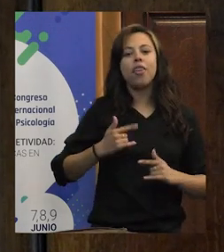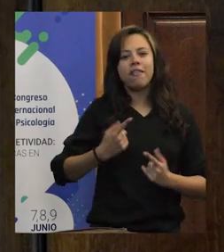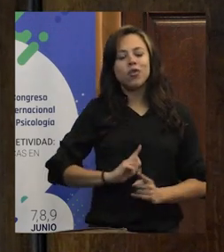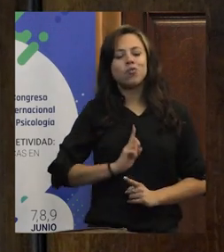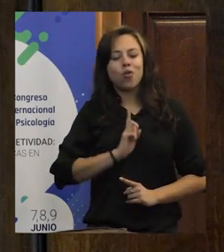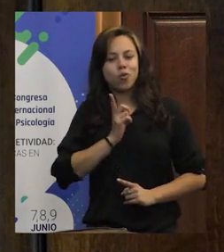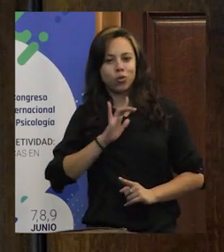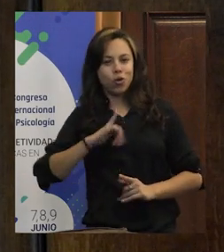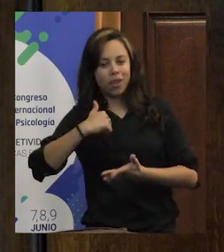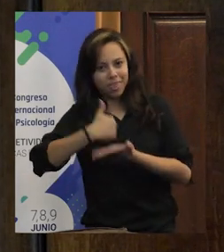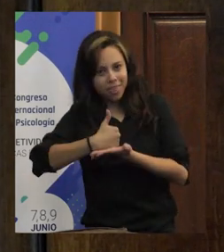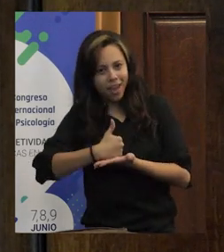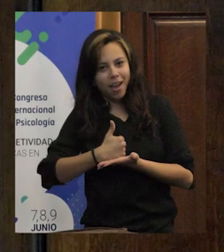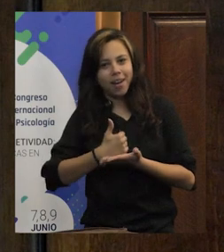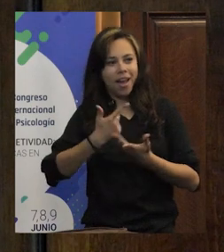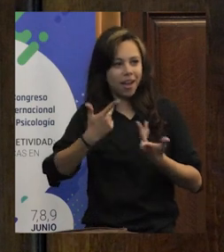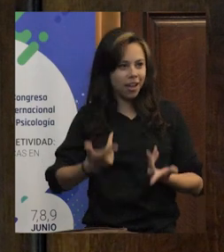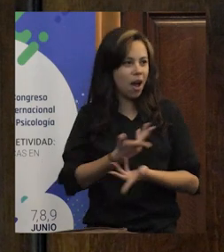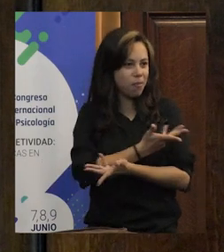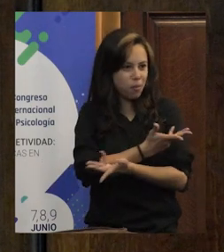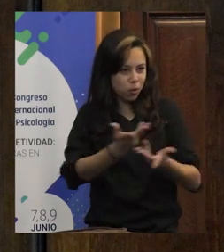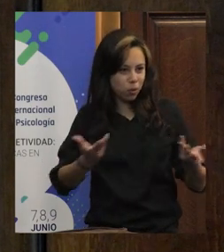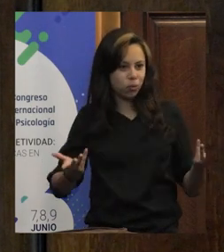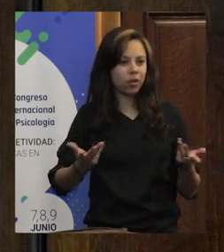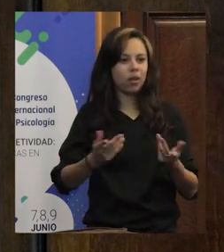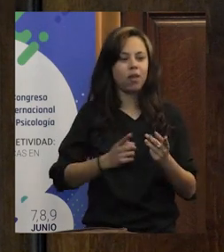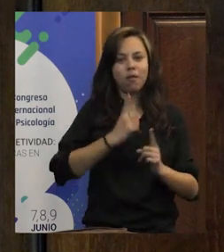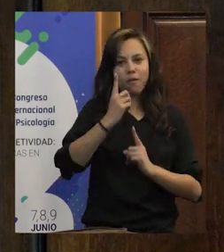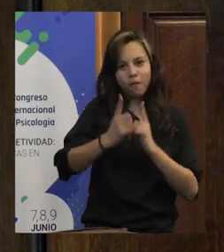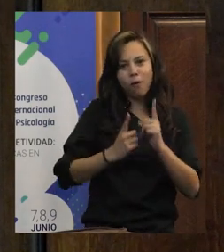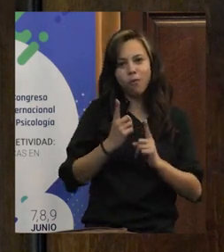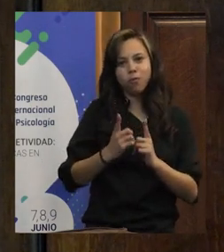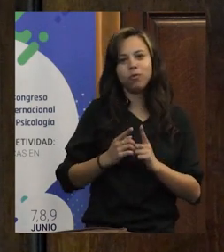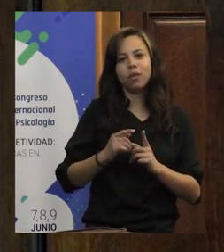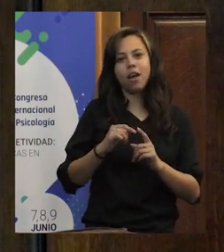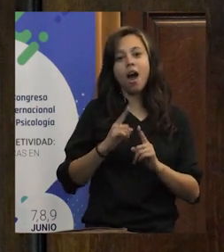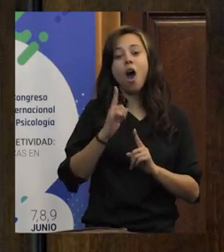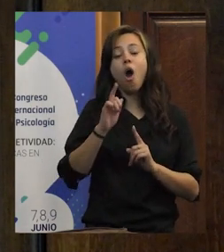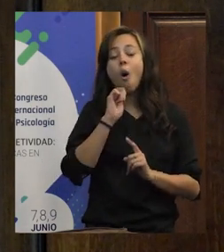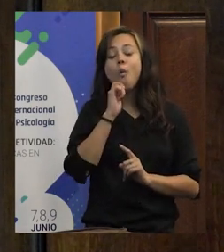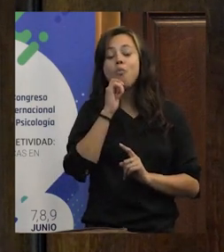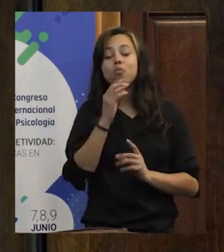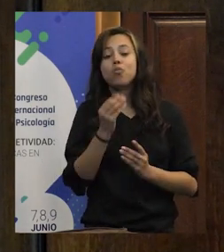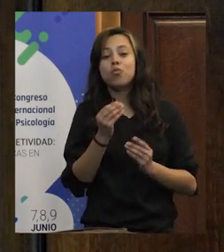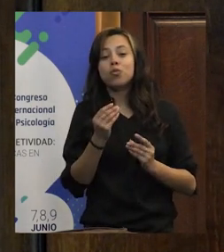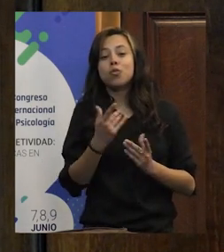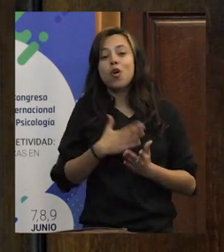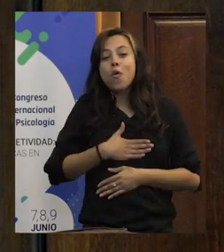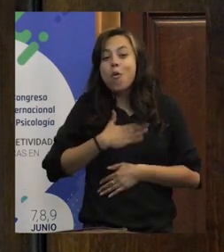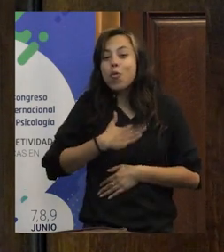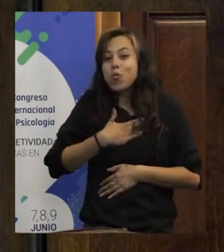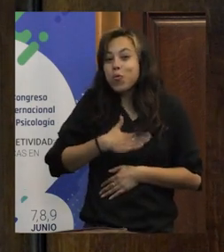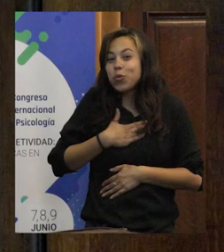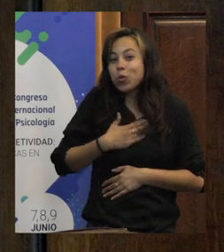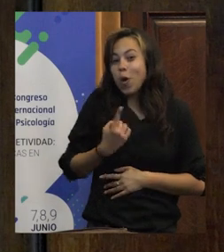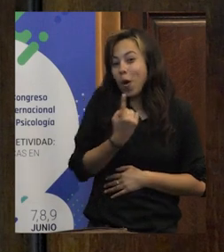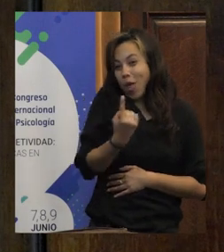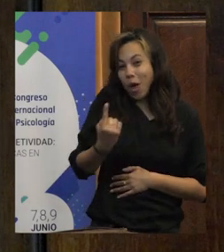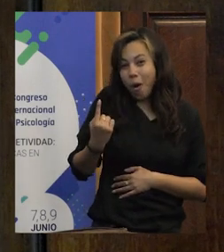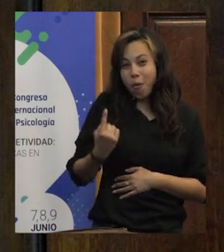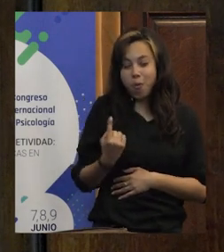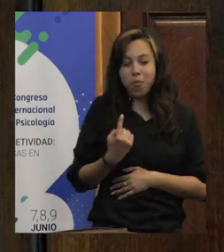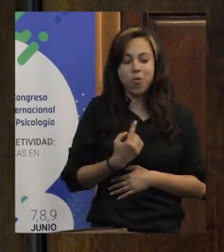É sempre um prazer vir aqui para o Udelar, onde eu sou recebida com muito carinho.